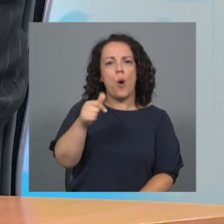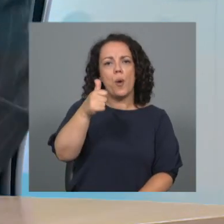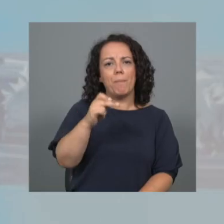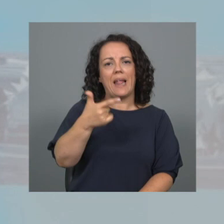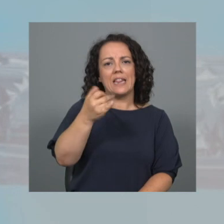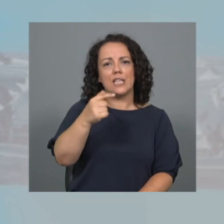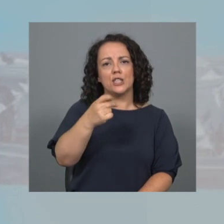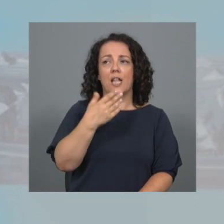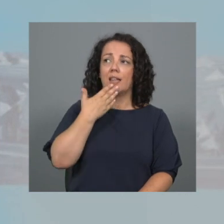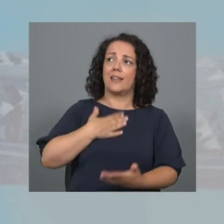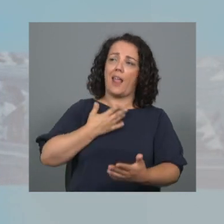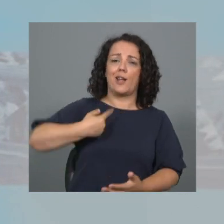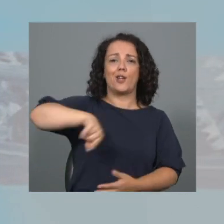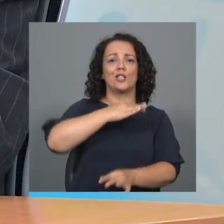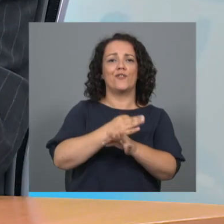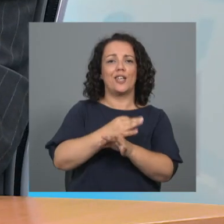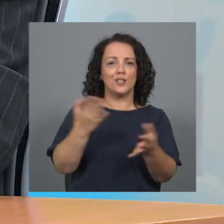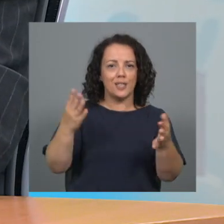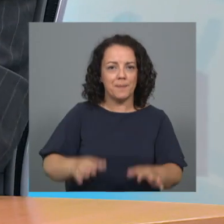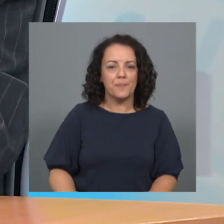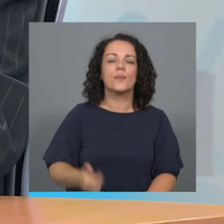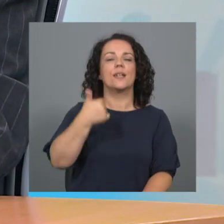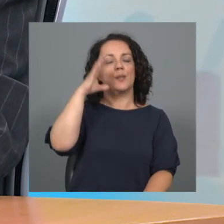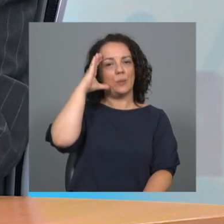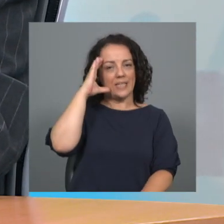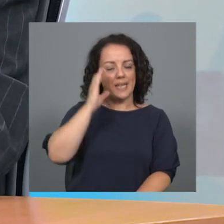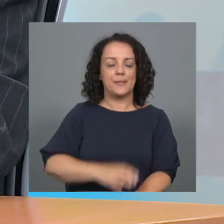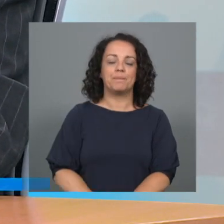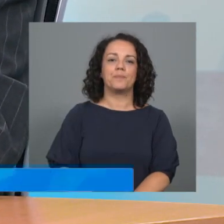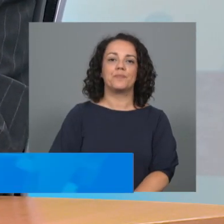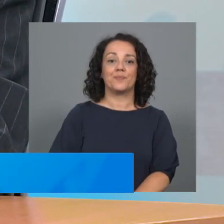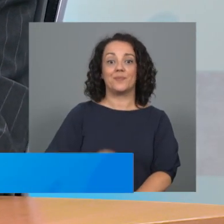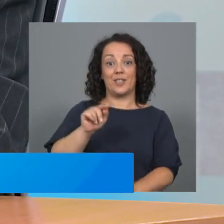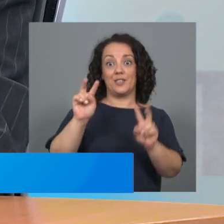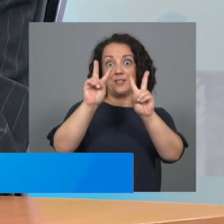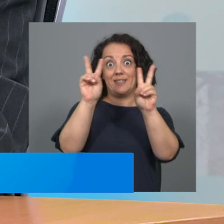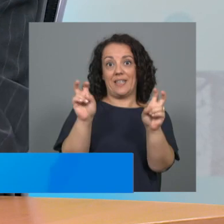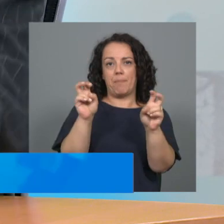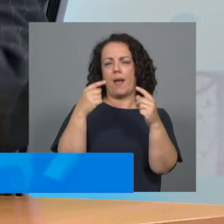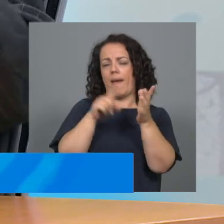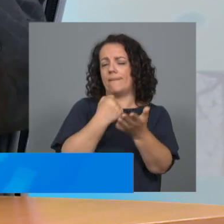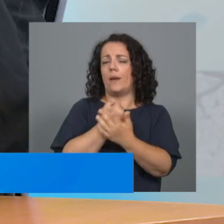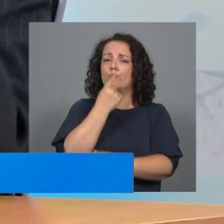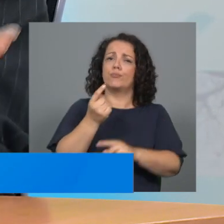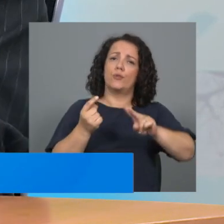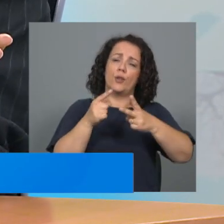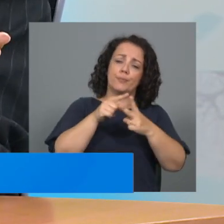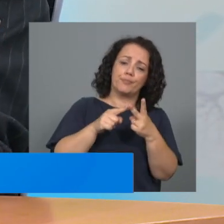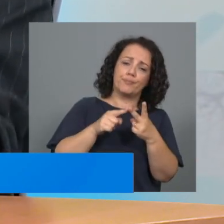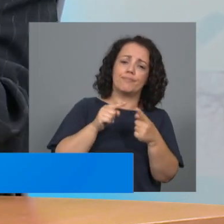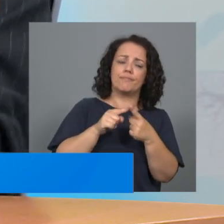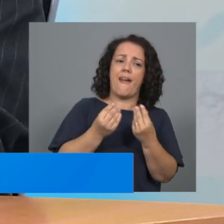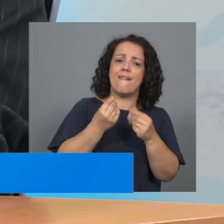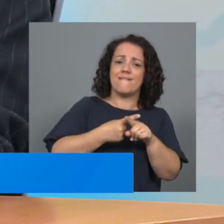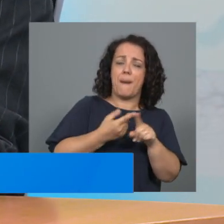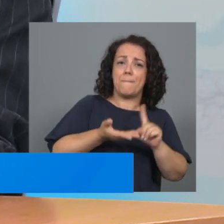festejamos? Ora, então, muito boa tarde. Numa rubrica como esta até há sempre duas coisas. Uma que porventura interessa mais, que